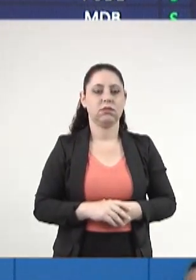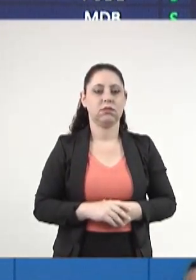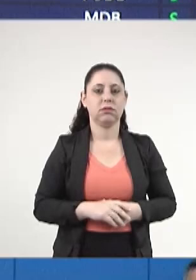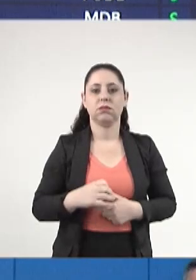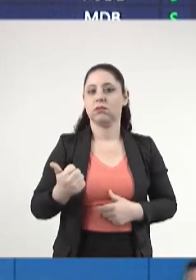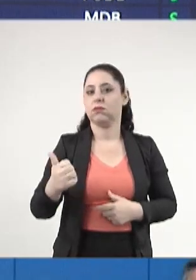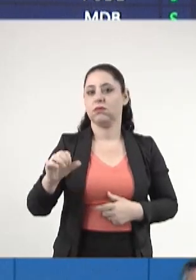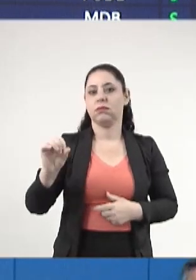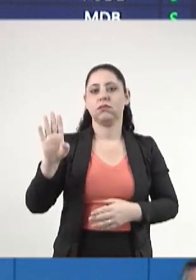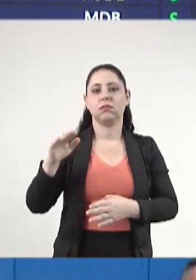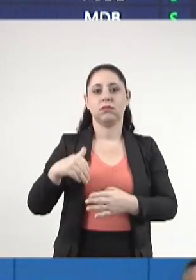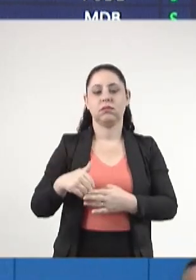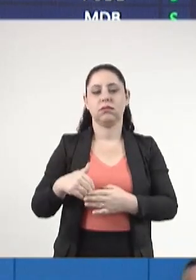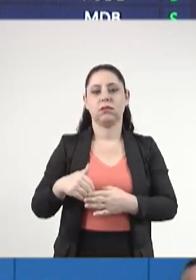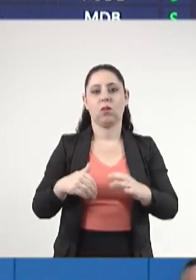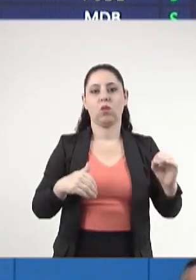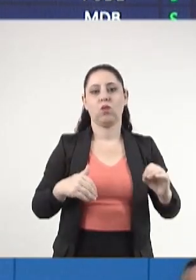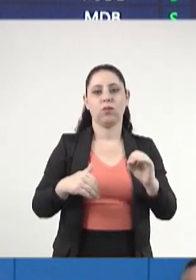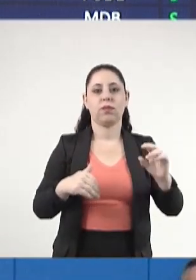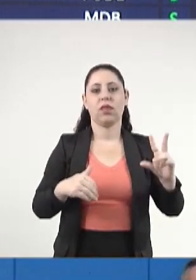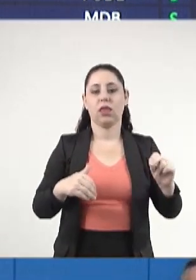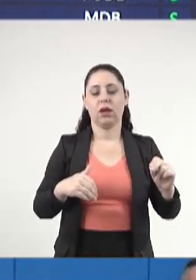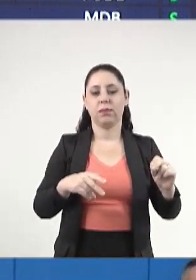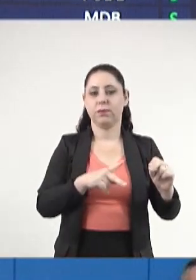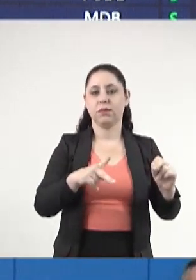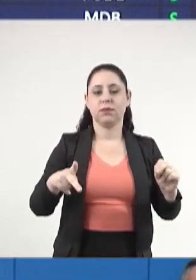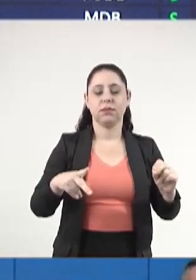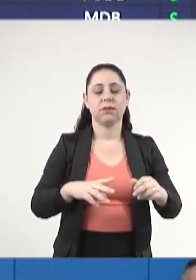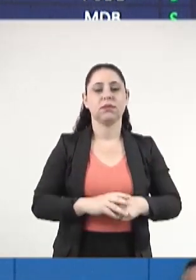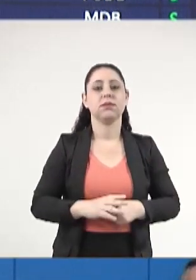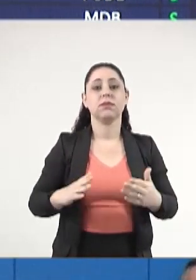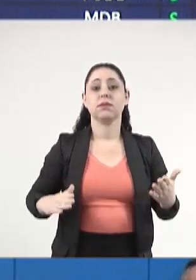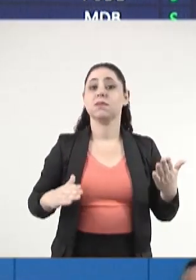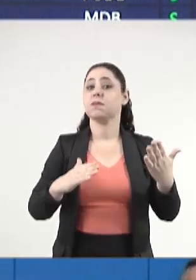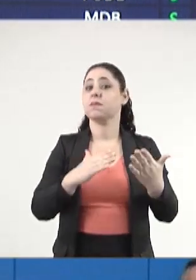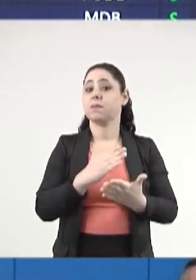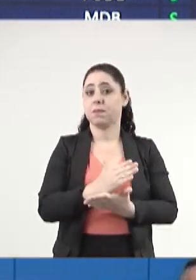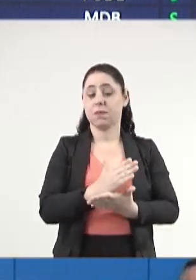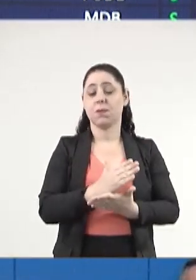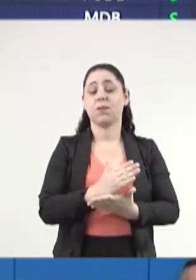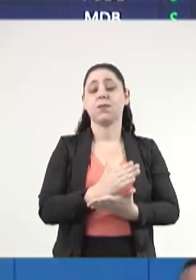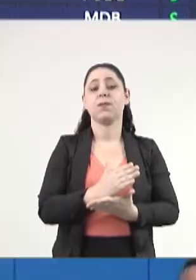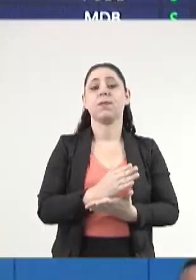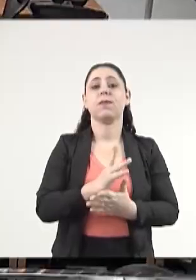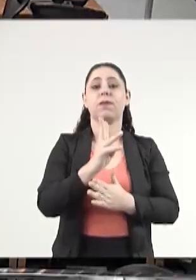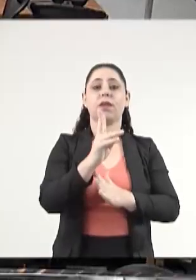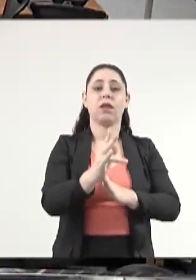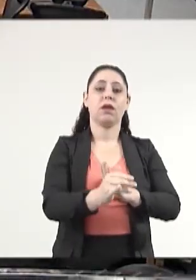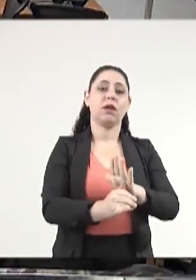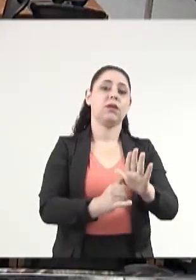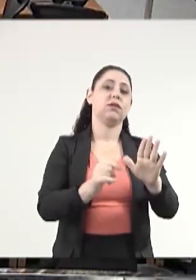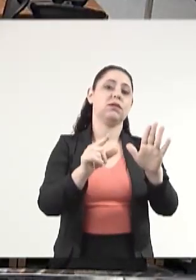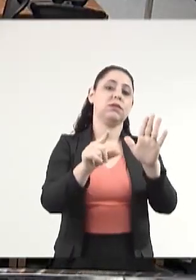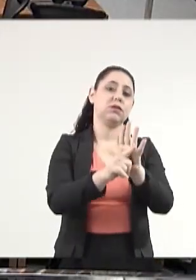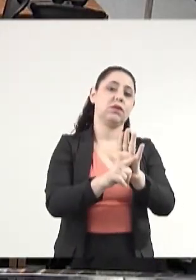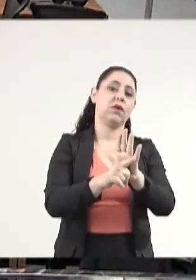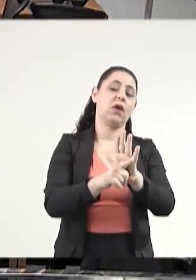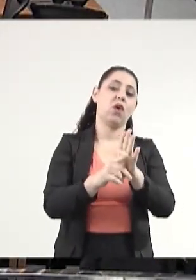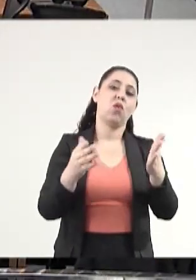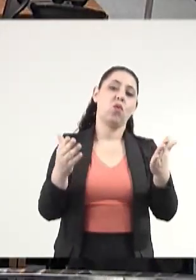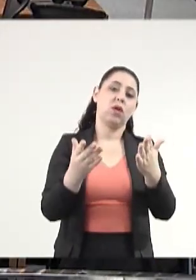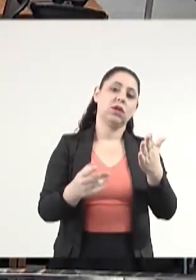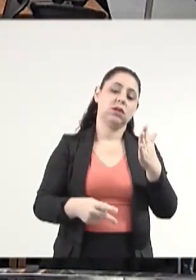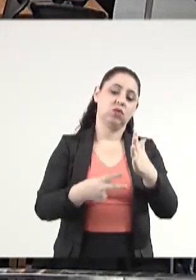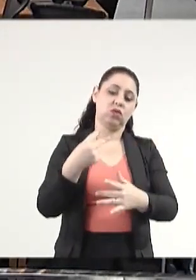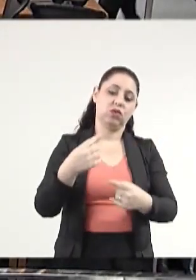São 19 votos favoráveis, nenhum voto contrário, senhor presidente. Aprovado o projeto, vai à segunda